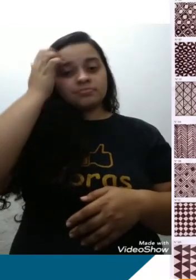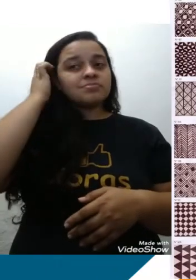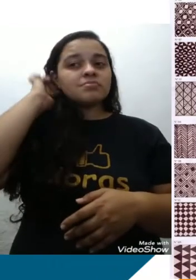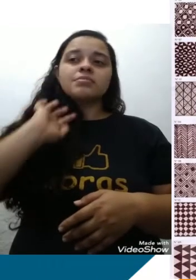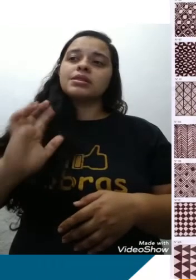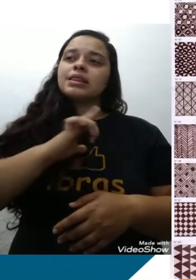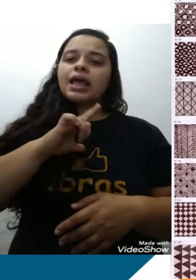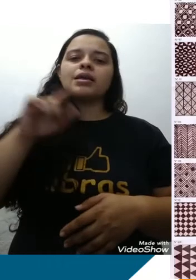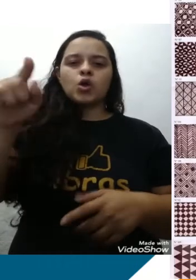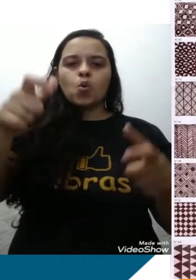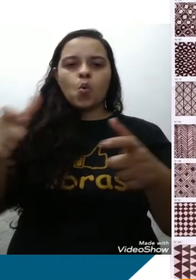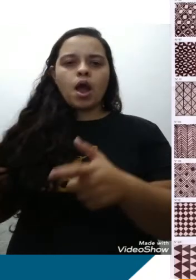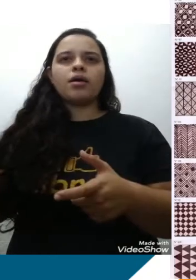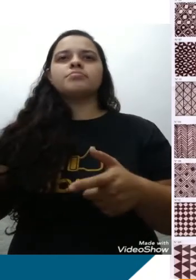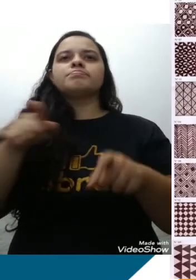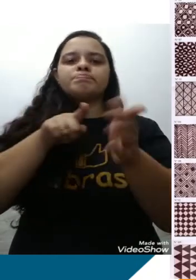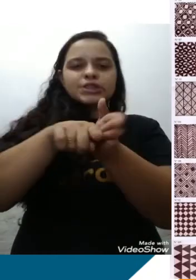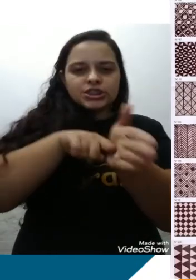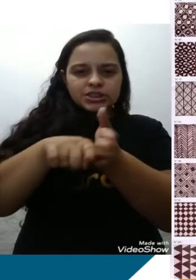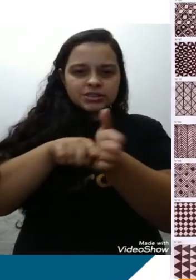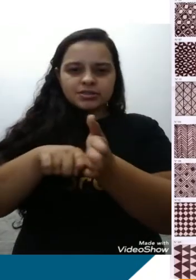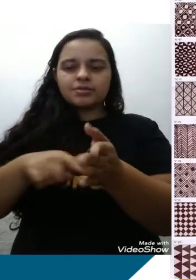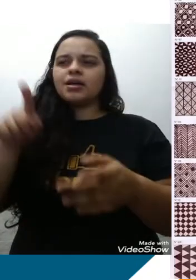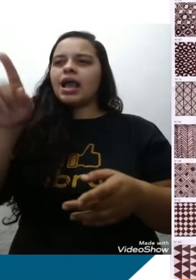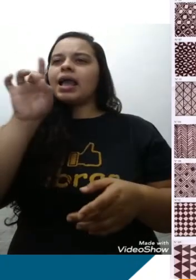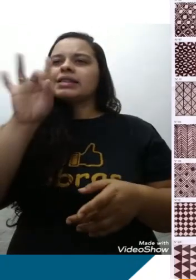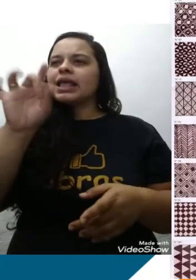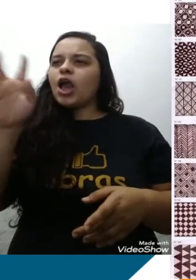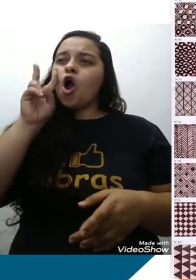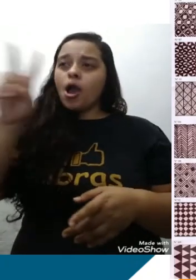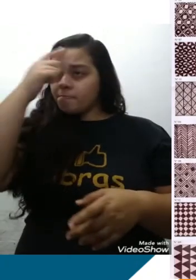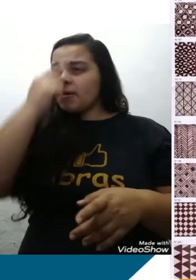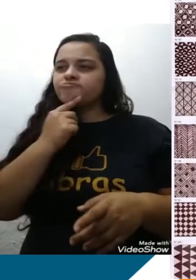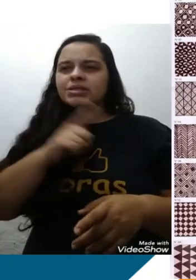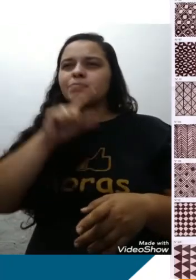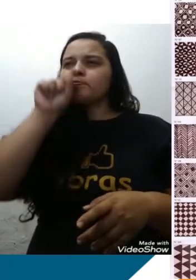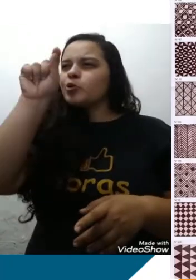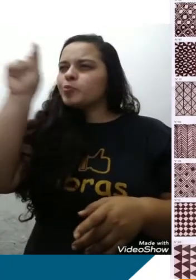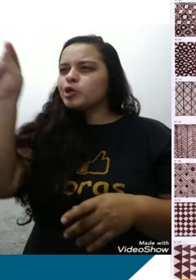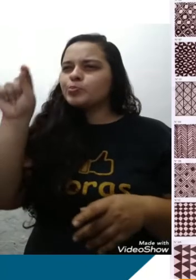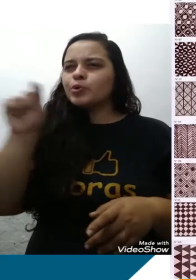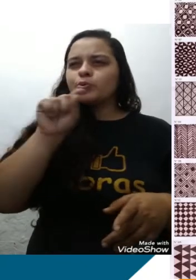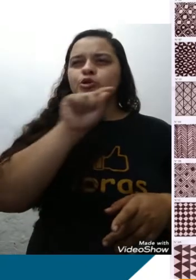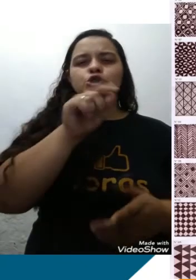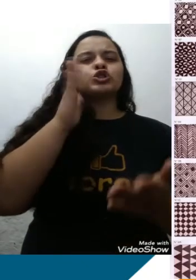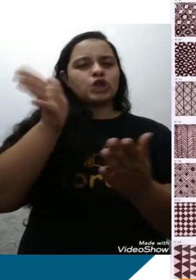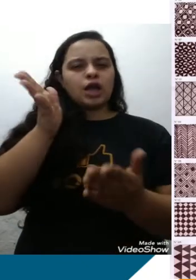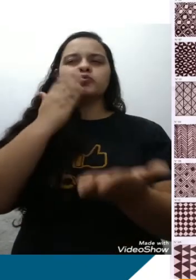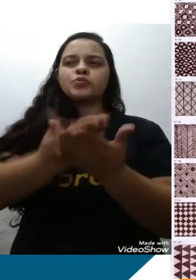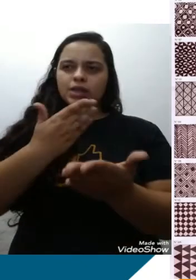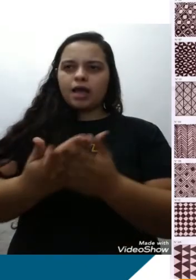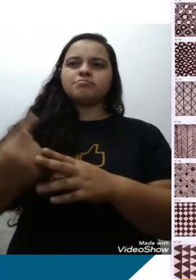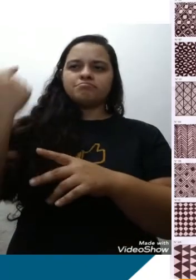quantidade, a infinidade de sítios arqueológicos que existem no Brasil. Cada pontinho desse, né, representa um sítio arqueológico já estudado